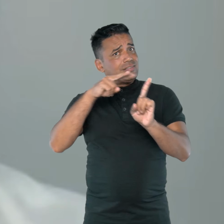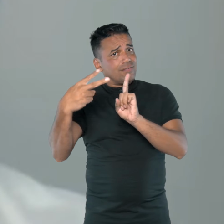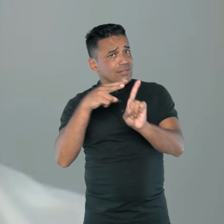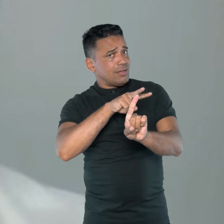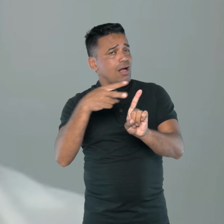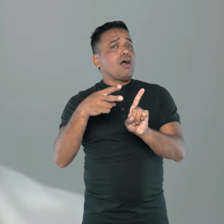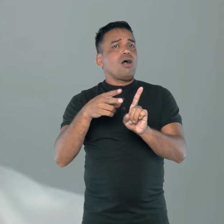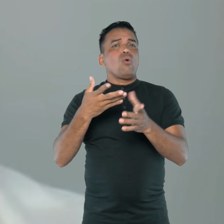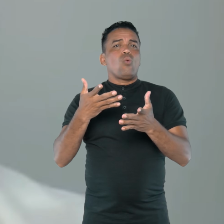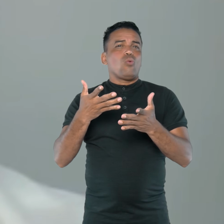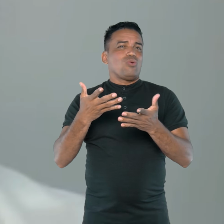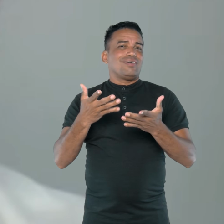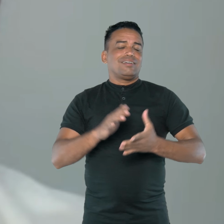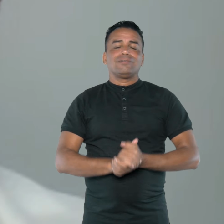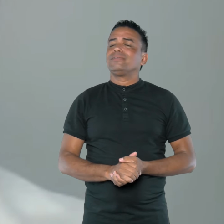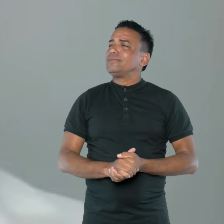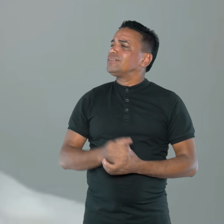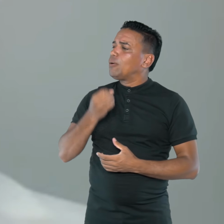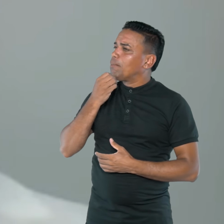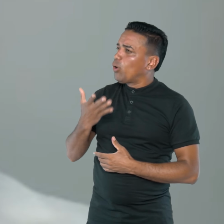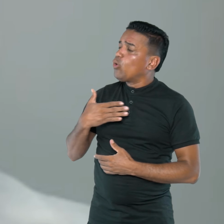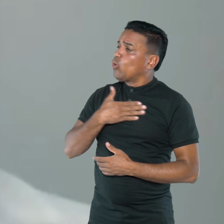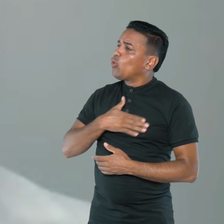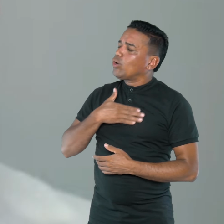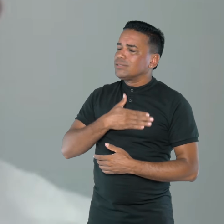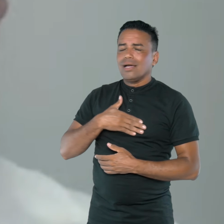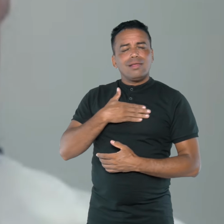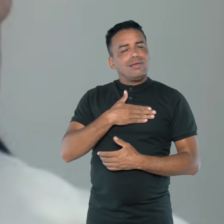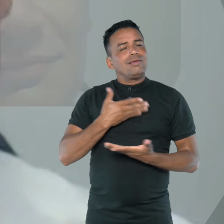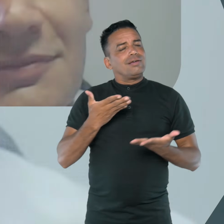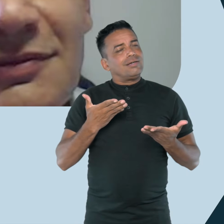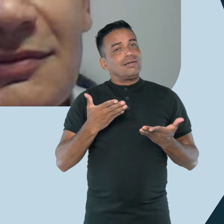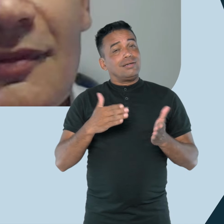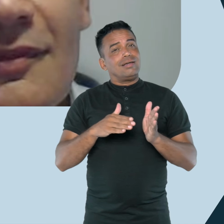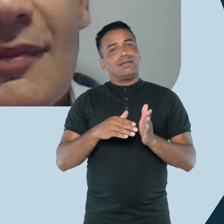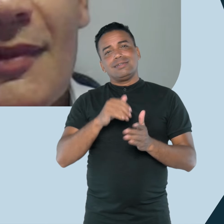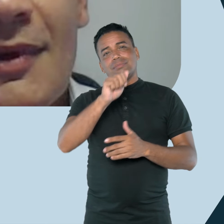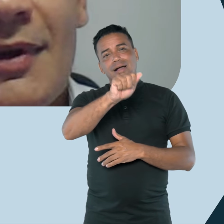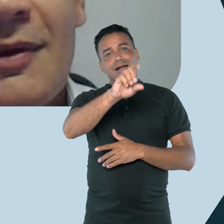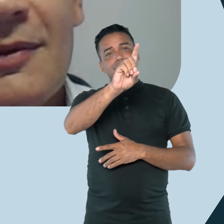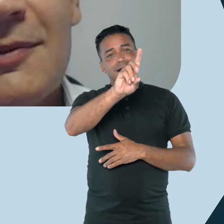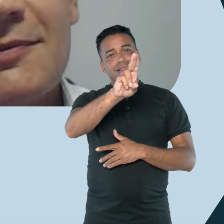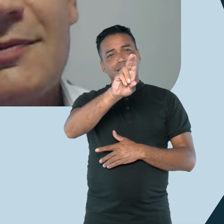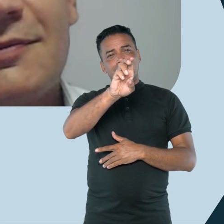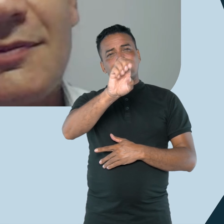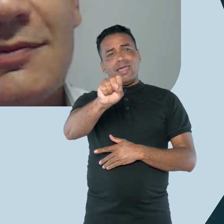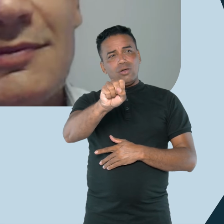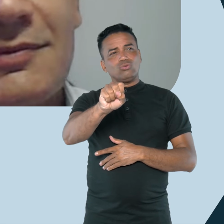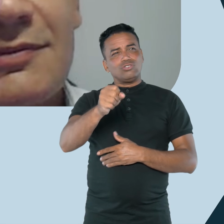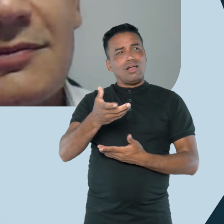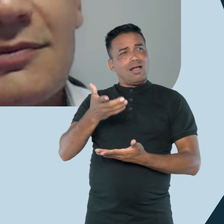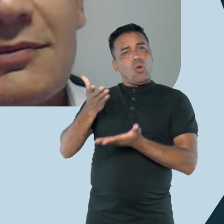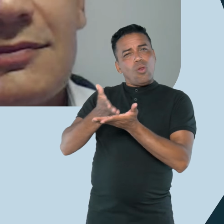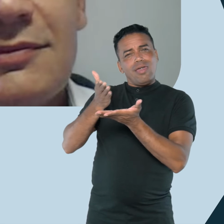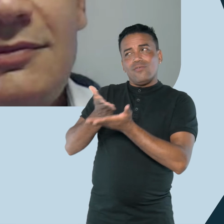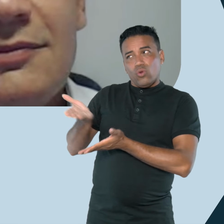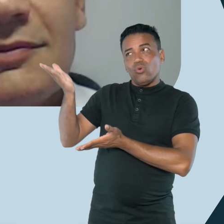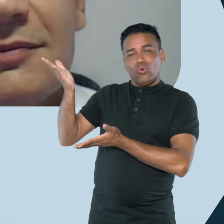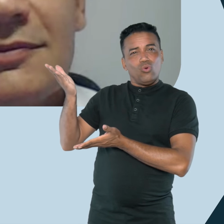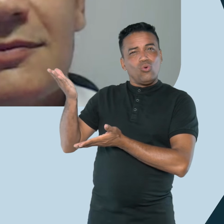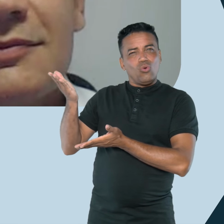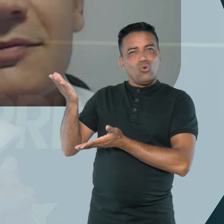linhagem. Bom, a gente avançaria muito aqui, em Nem Todo Adeus habita o olhar antes do aceno, mas eu queria,